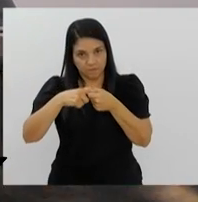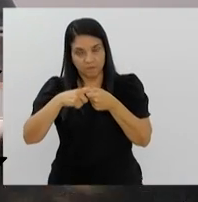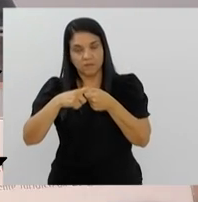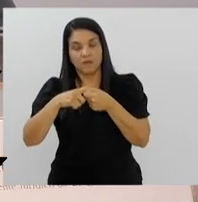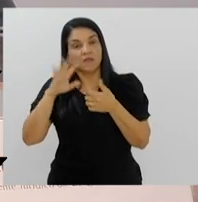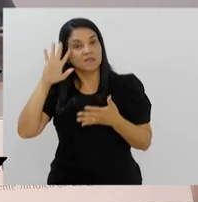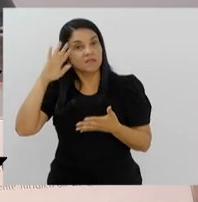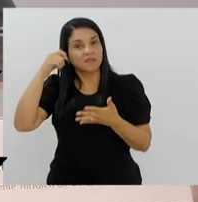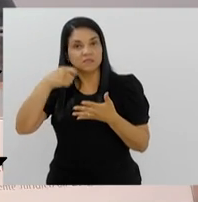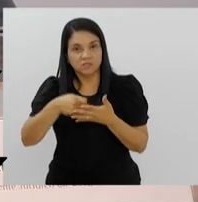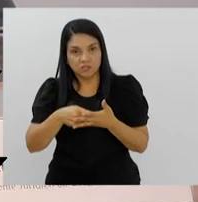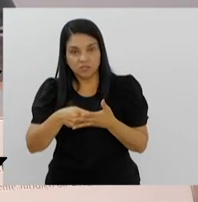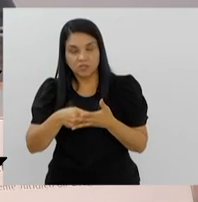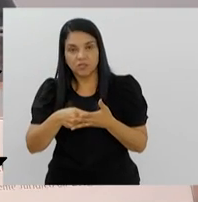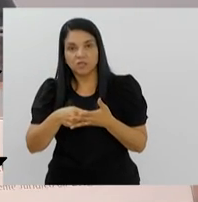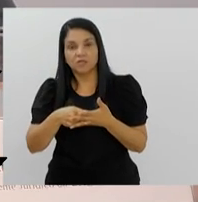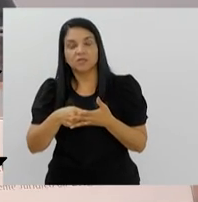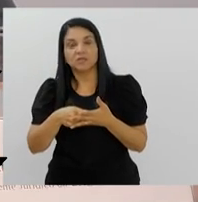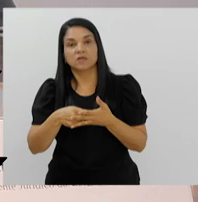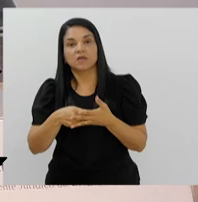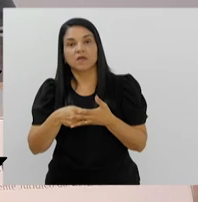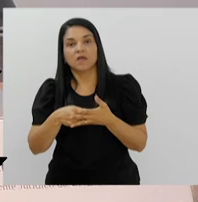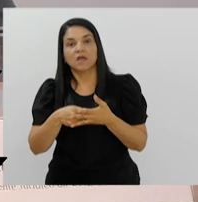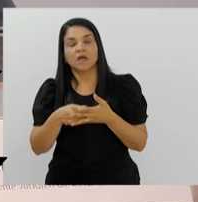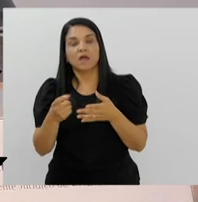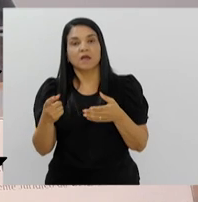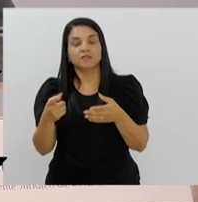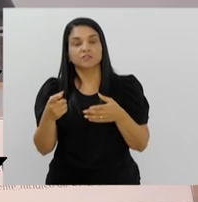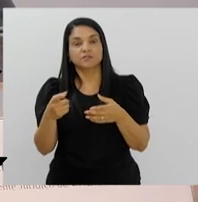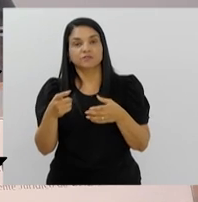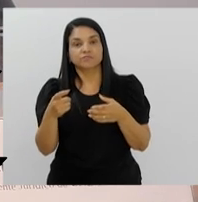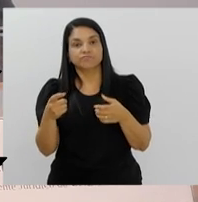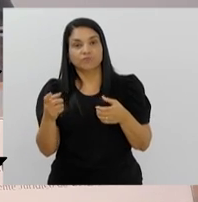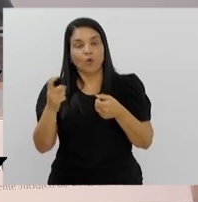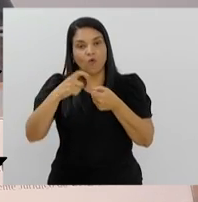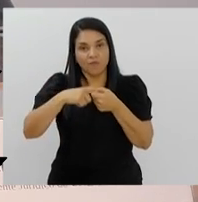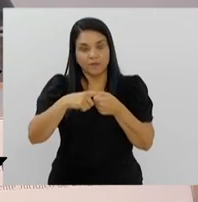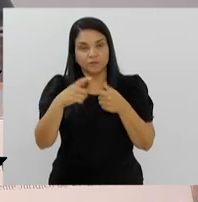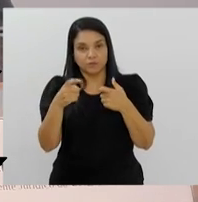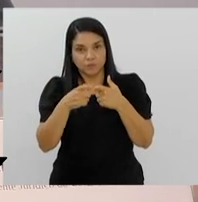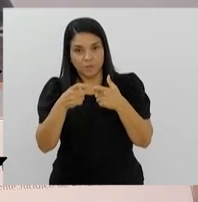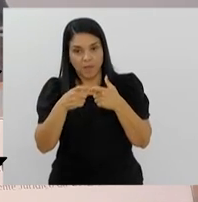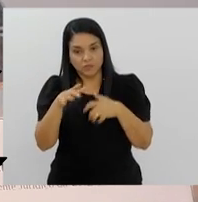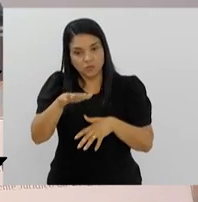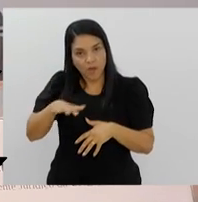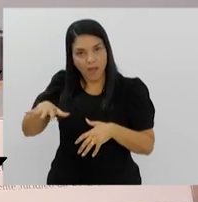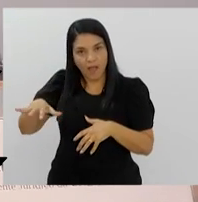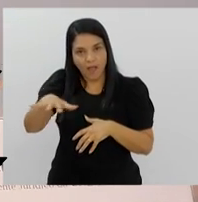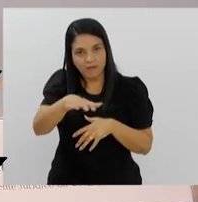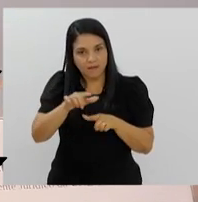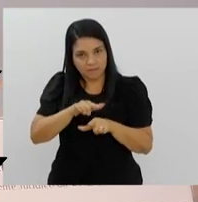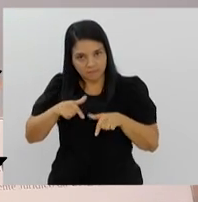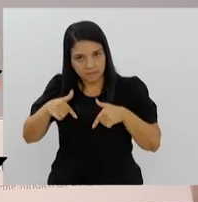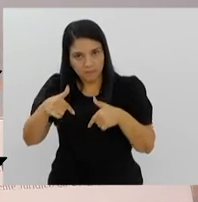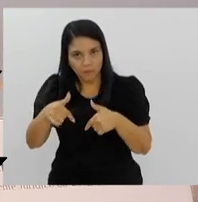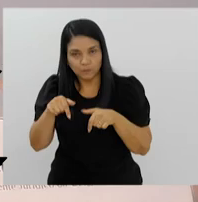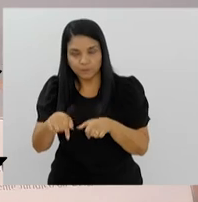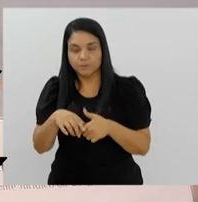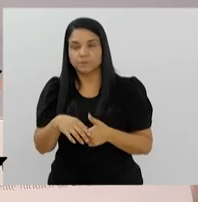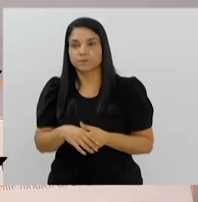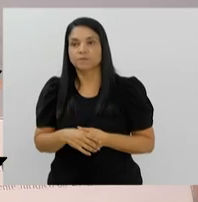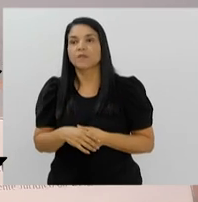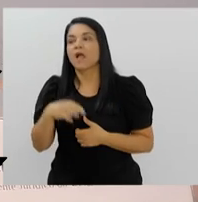decidir as dissensões entre as cooperativas médicas singulares as áreas de ação tá